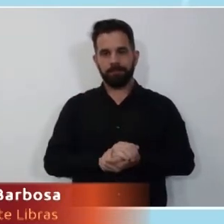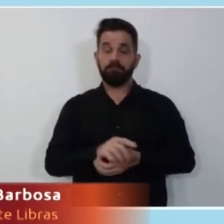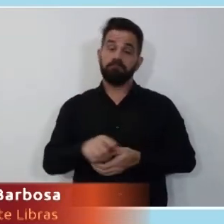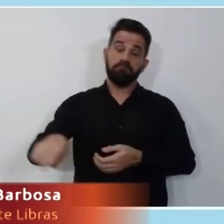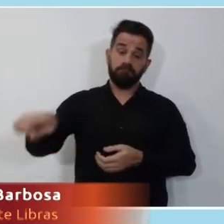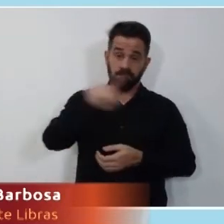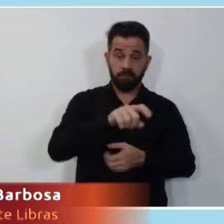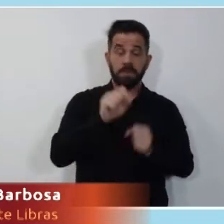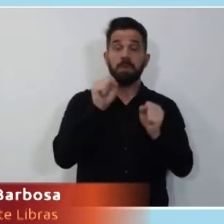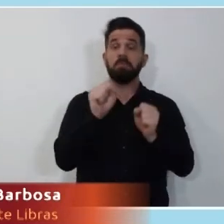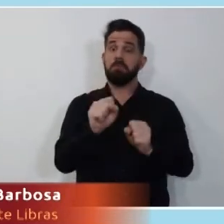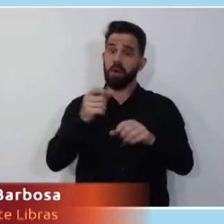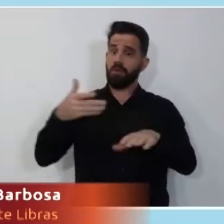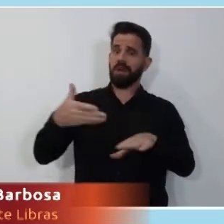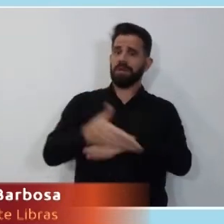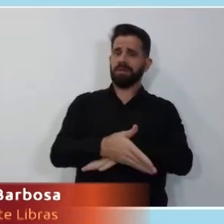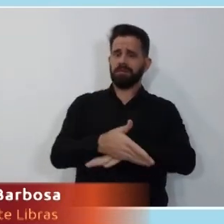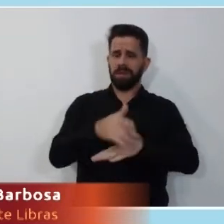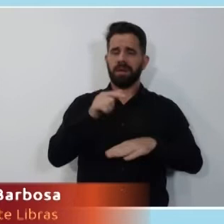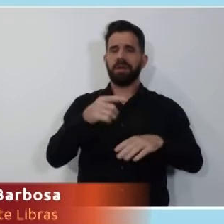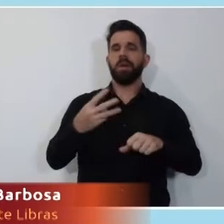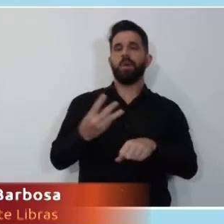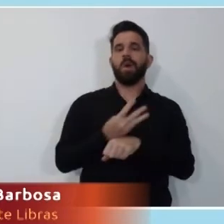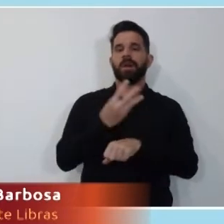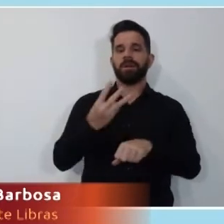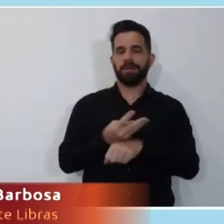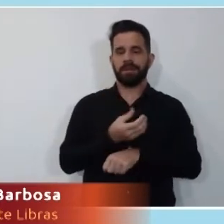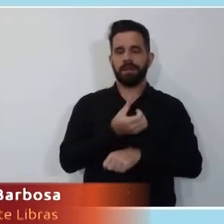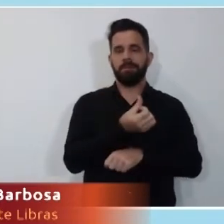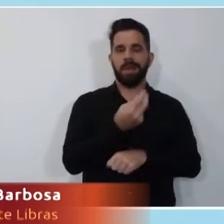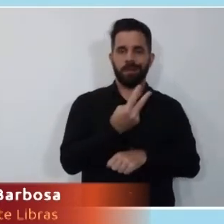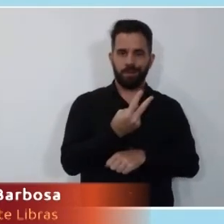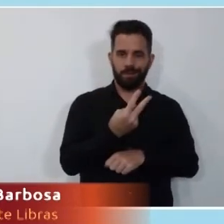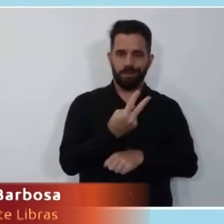pode participar com a gente pelo nosso WhatsApp, que é o